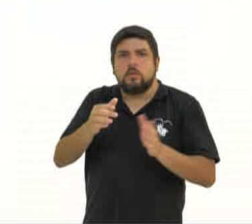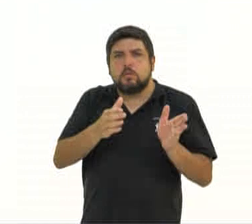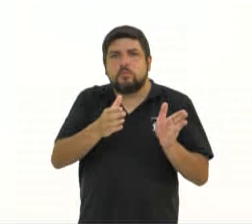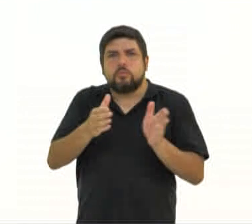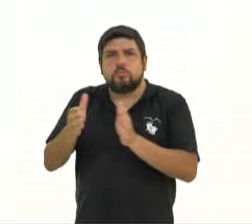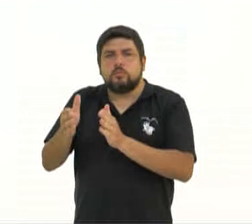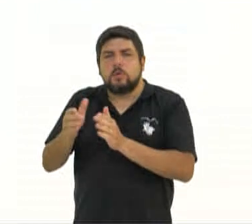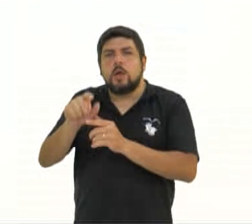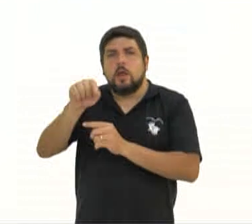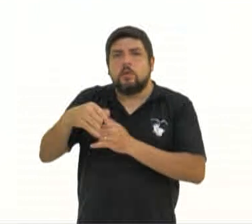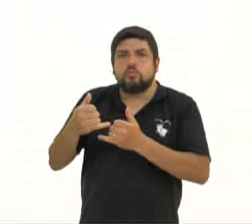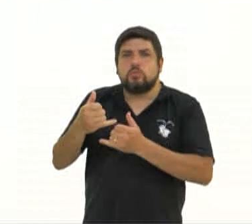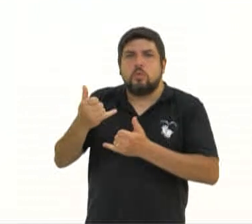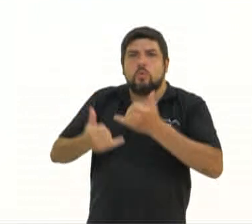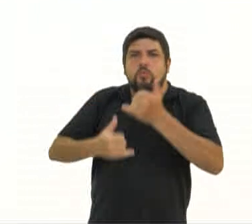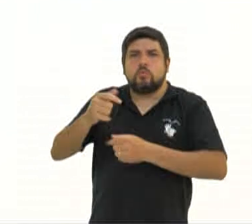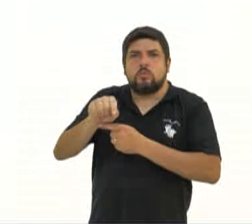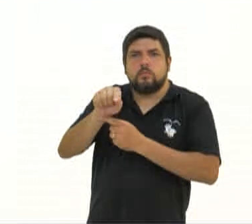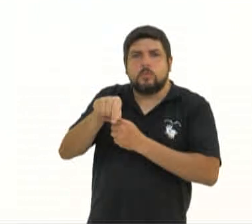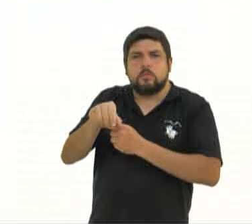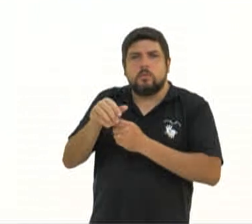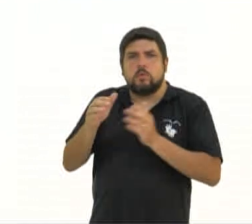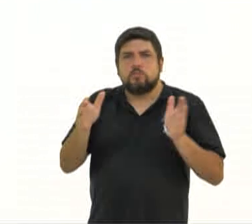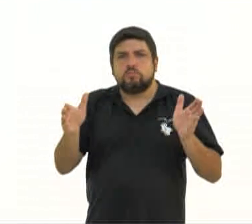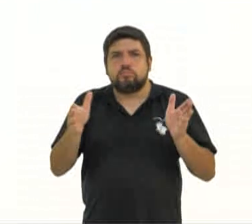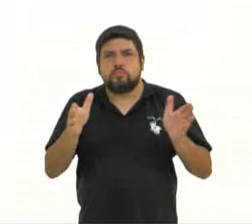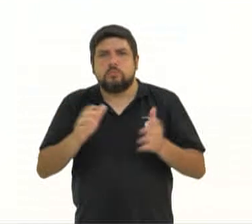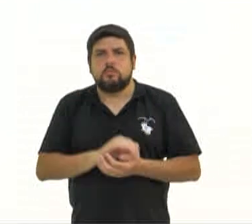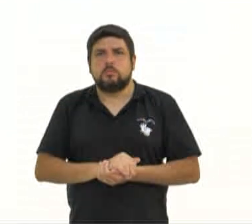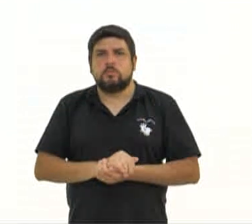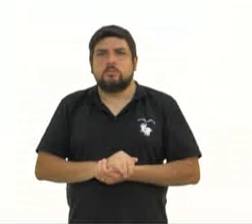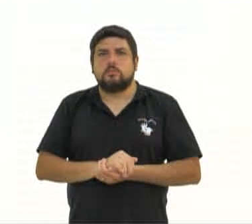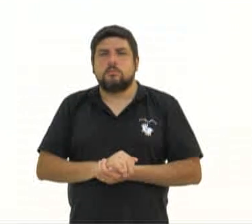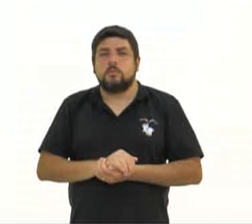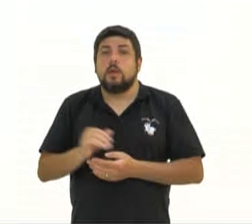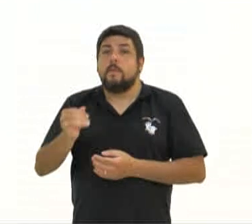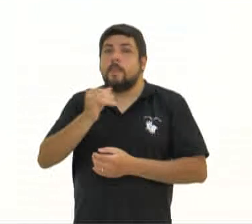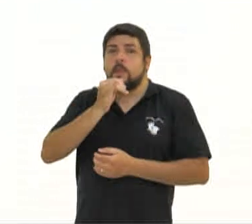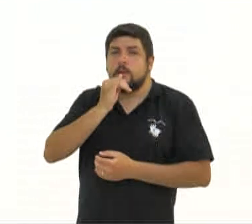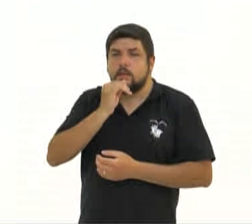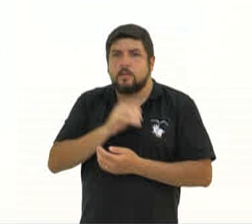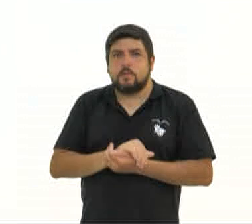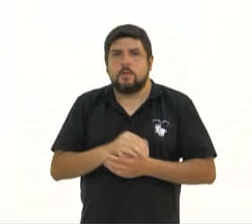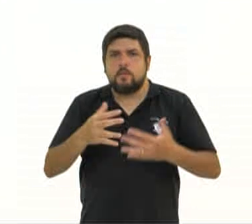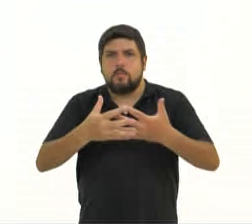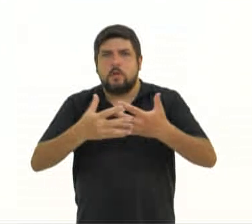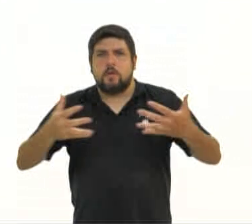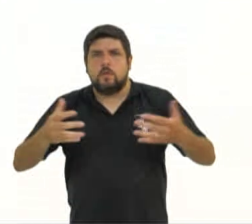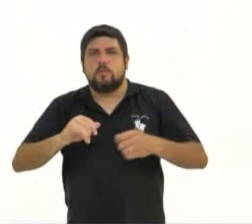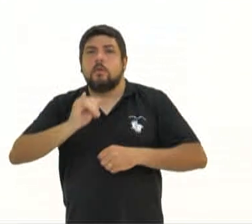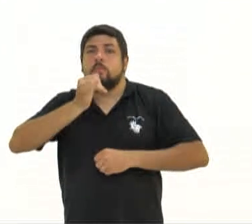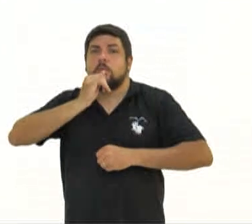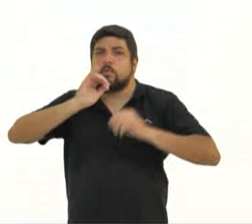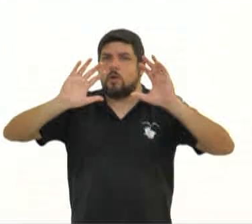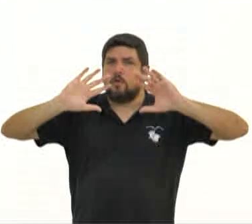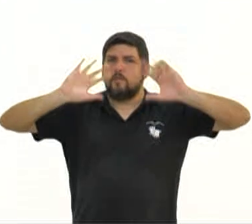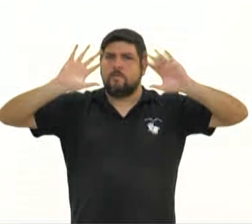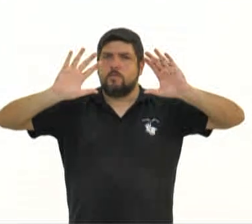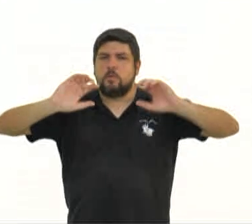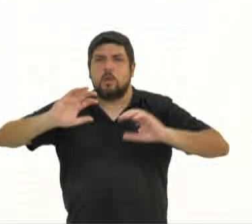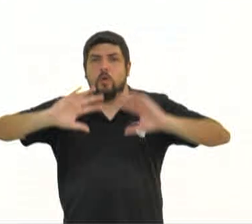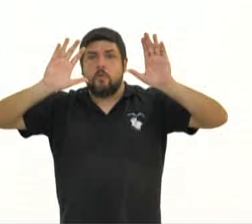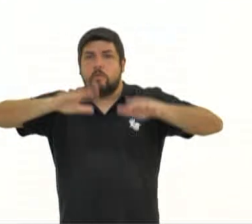objeto do jogo está em movimento. Alguns exemplos de esportes de rede são o voleibol, o vôlei de